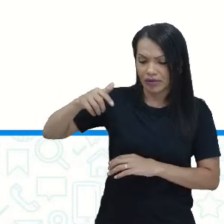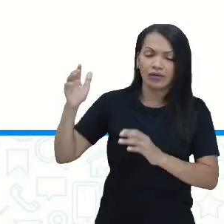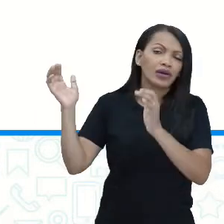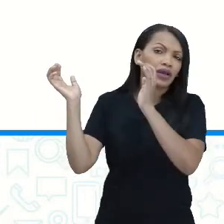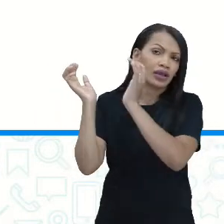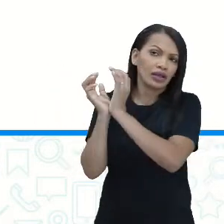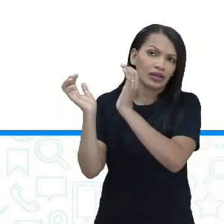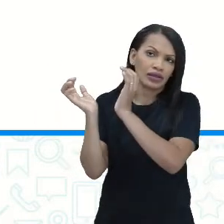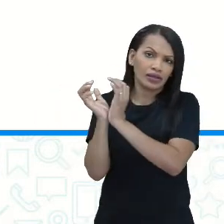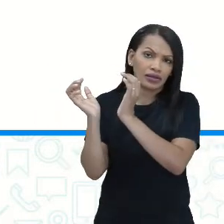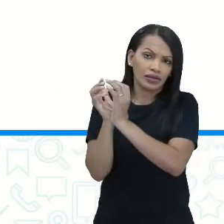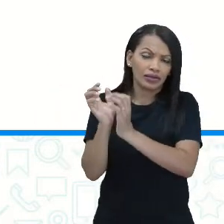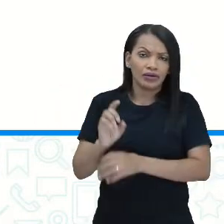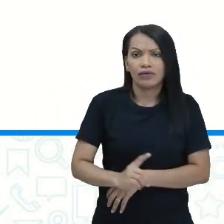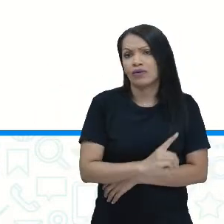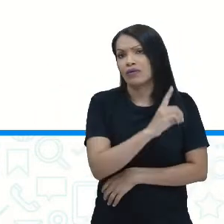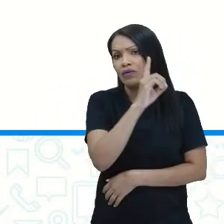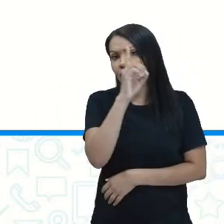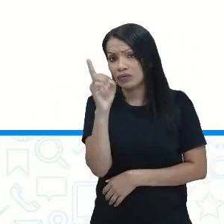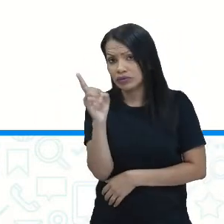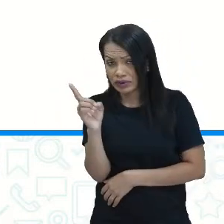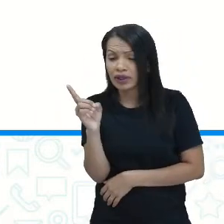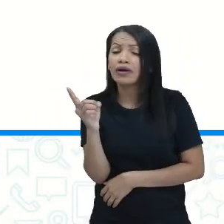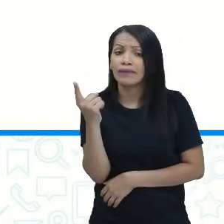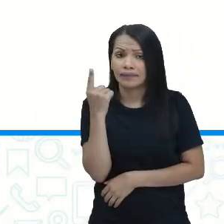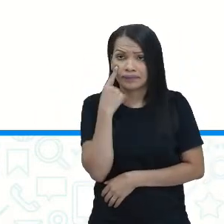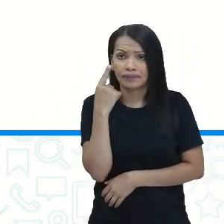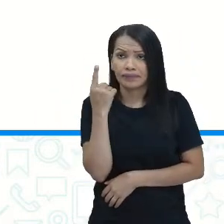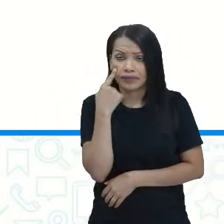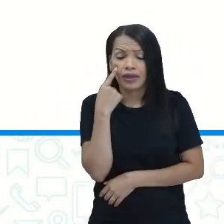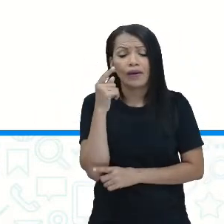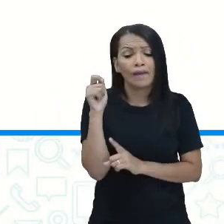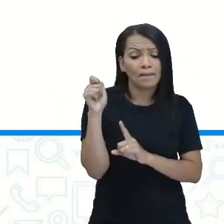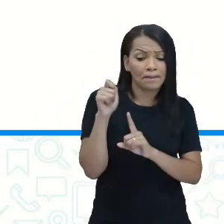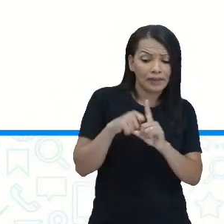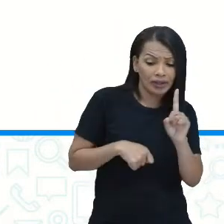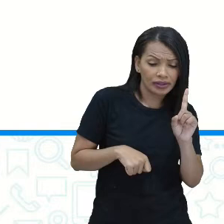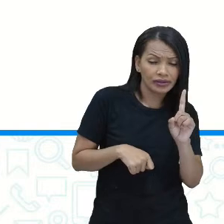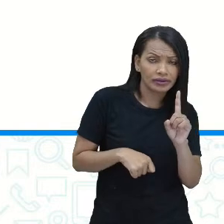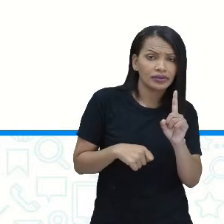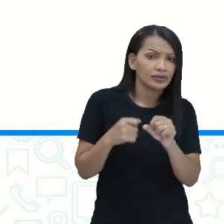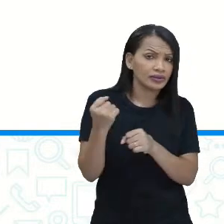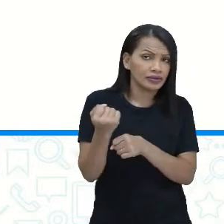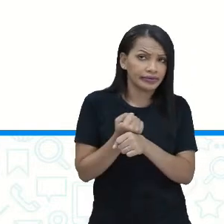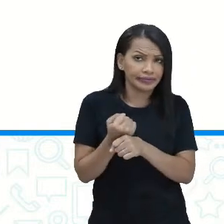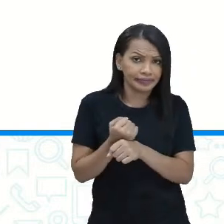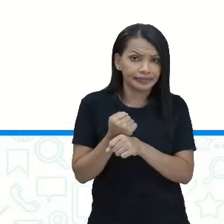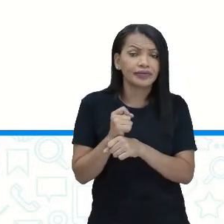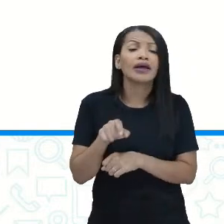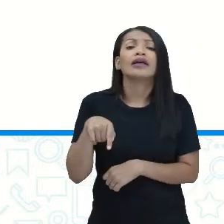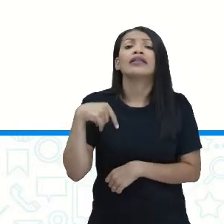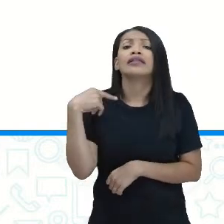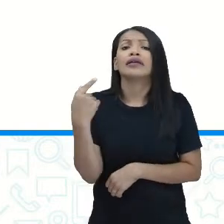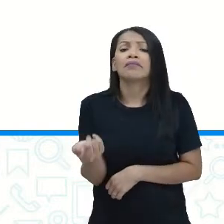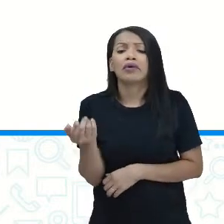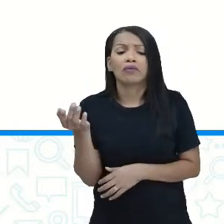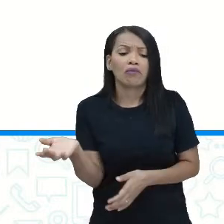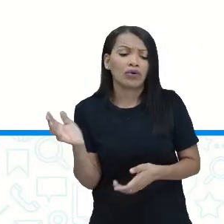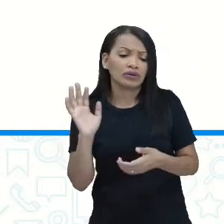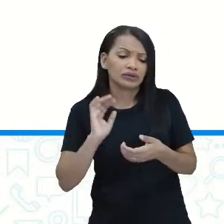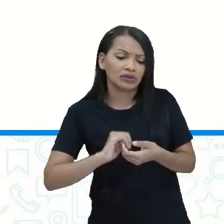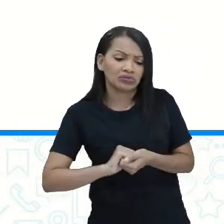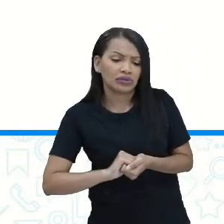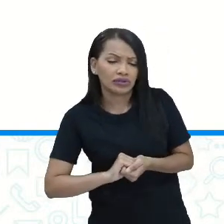Aí coloquei a data, coloquei o mês, não é? E o ano. Depois eu vou fazer uma saudação, olha